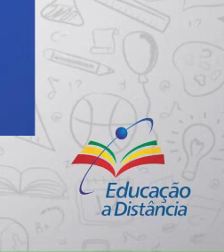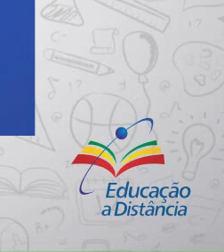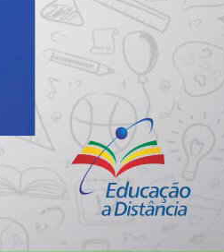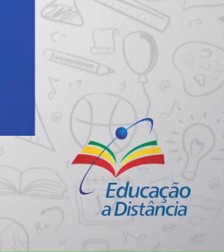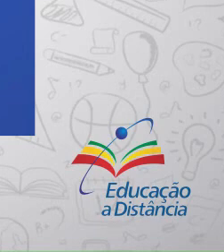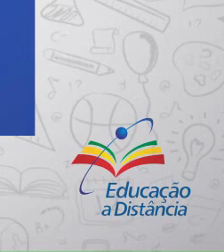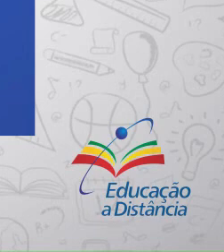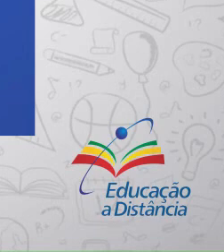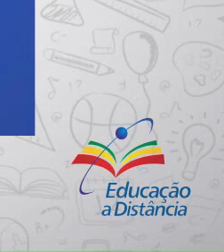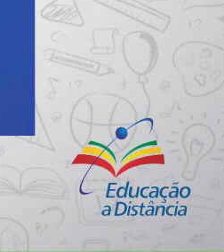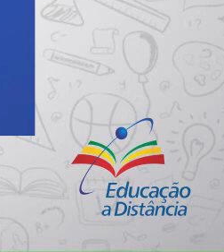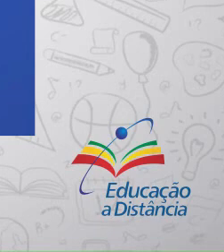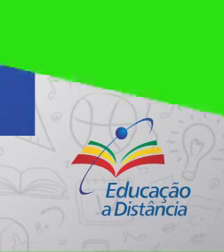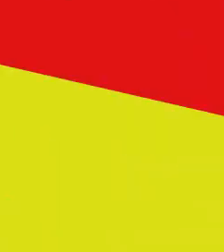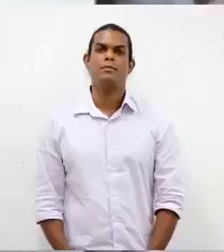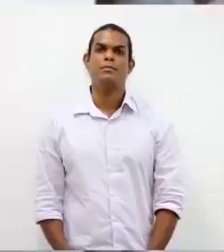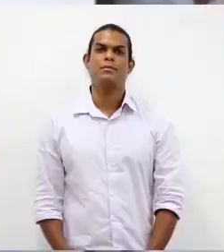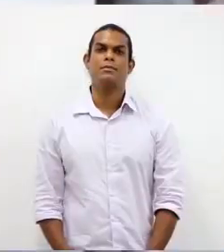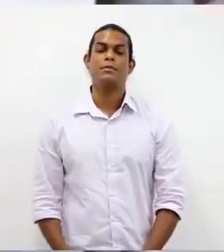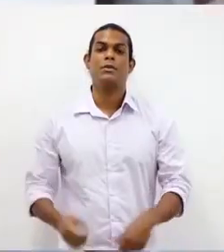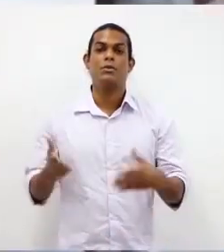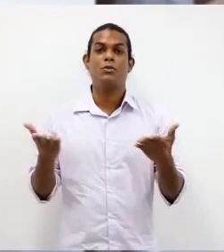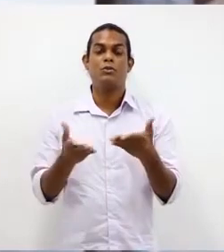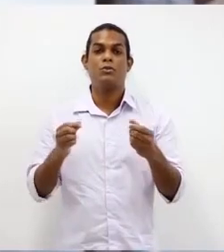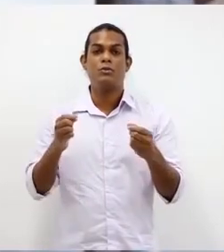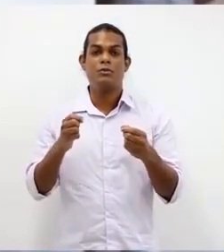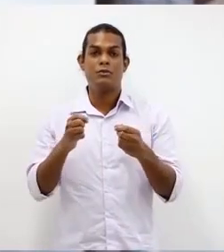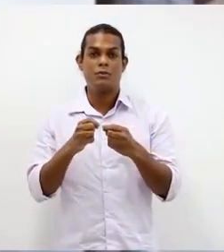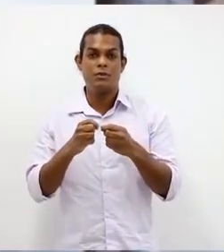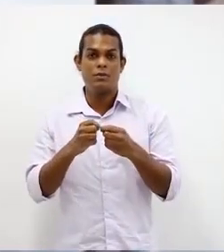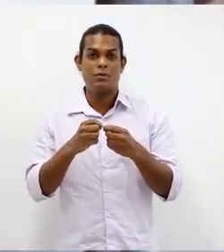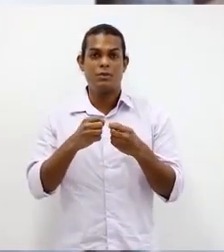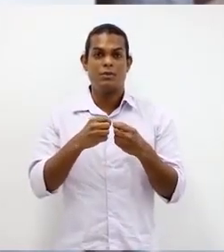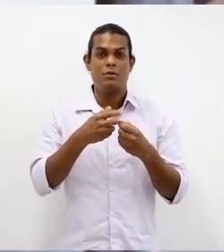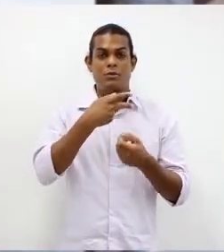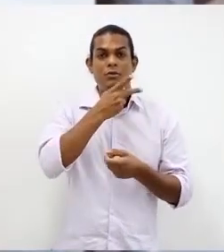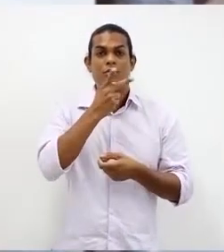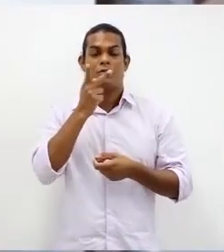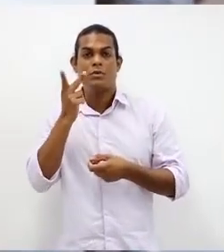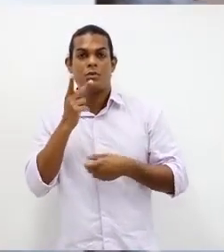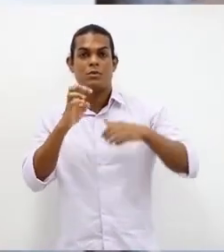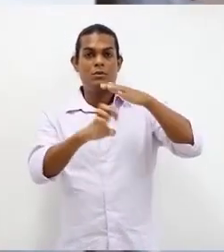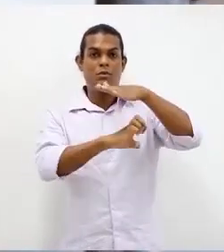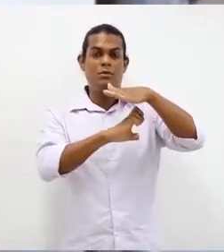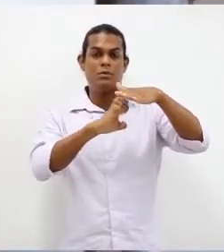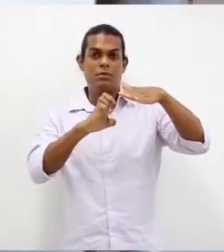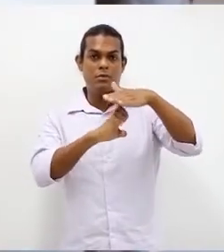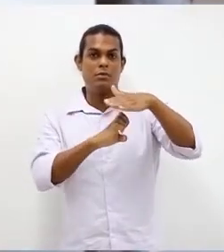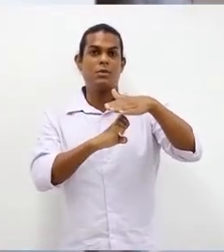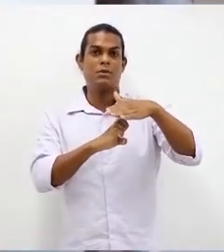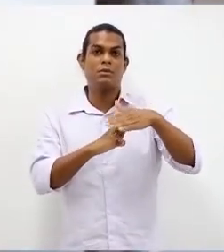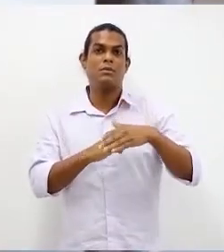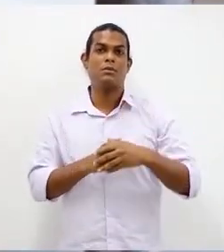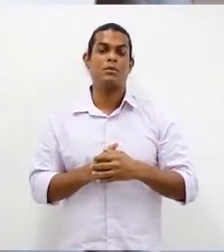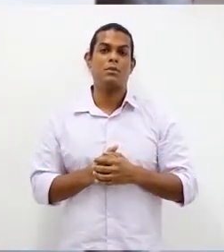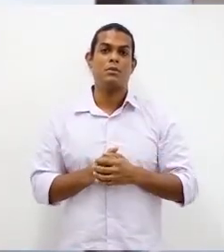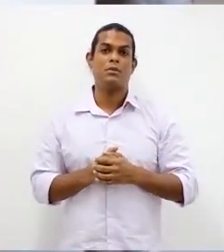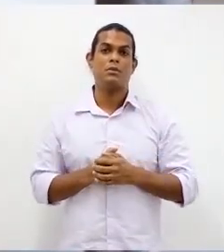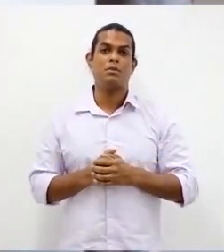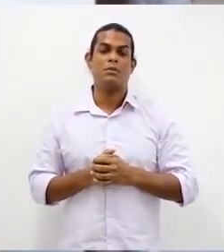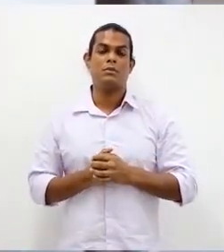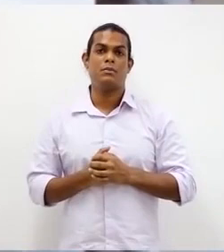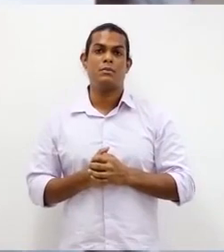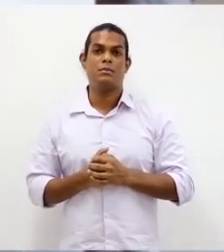à área de insalubridade. Nós vamos fazer hoje uma visita numa obra da empresa Gabriel Bacelar, que nos cedeu gentilmente, está